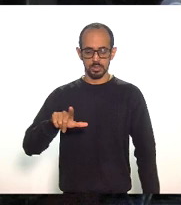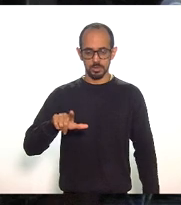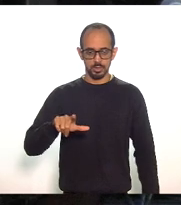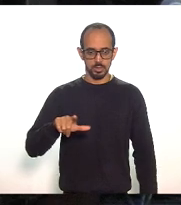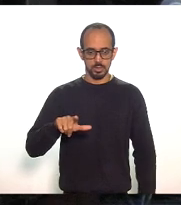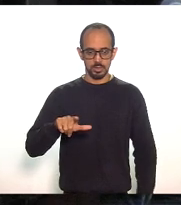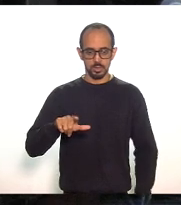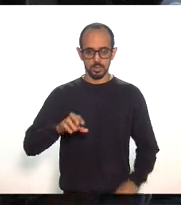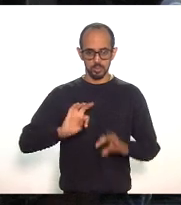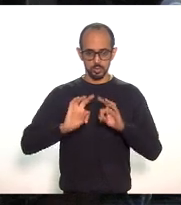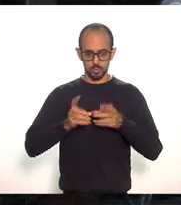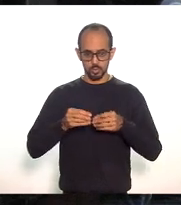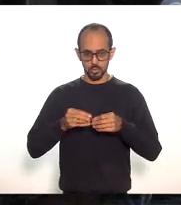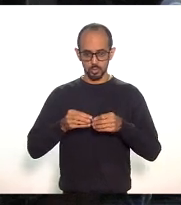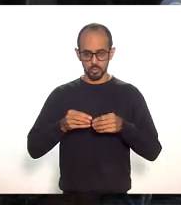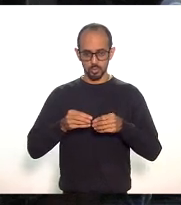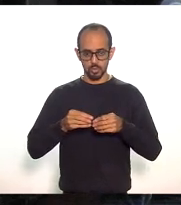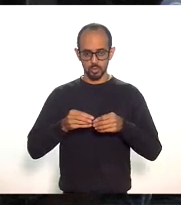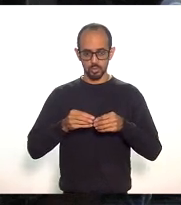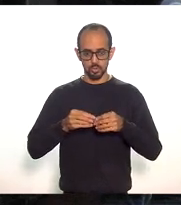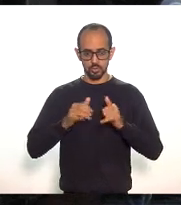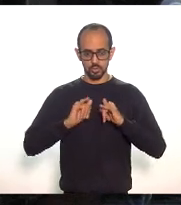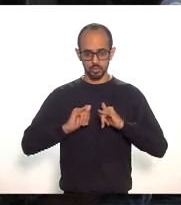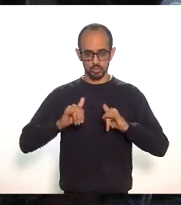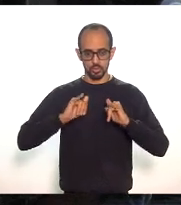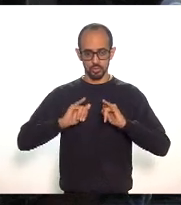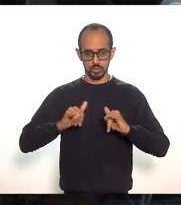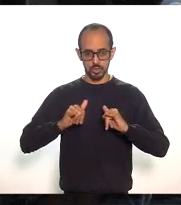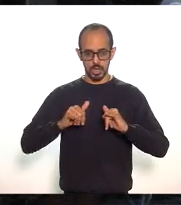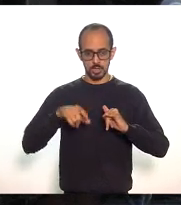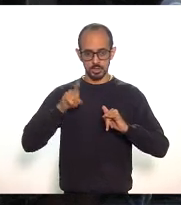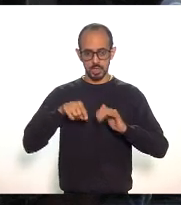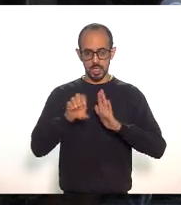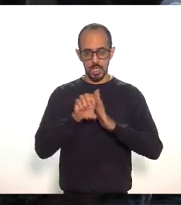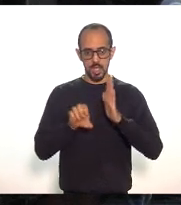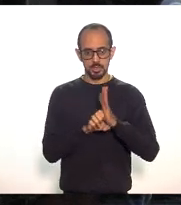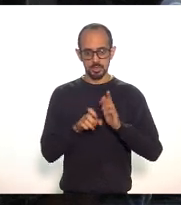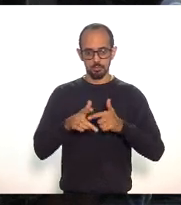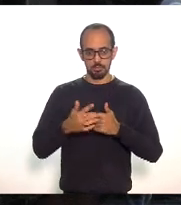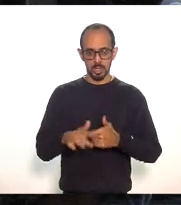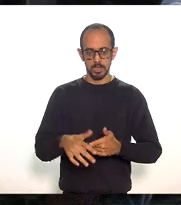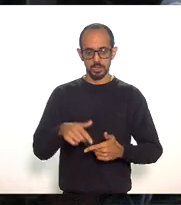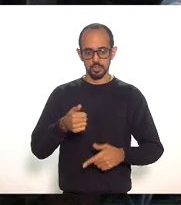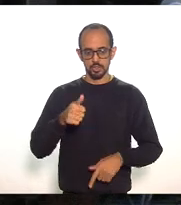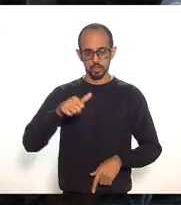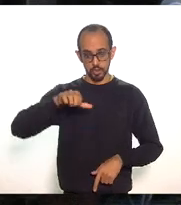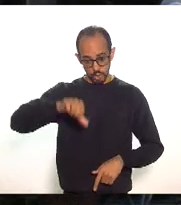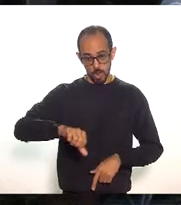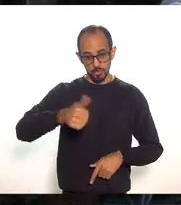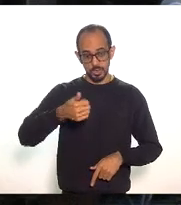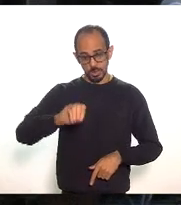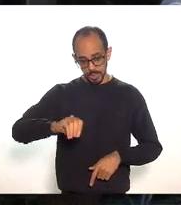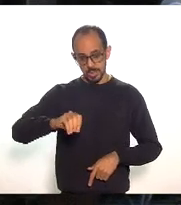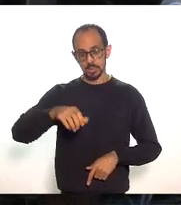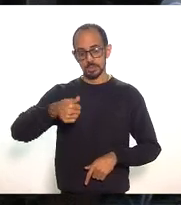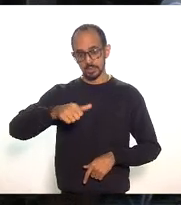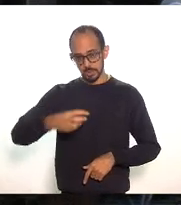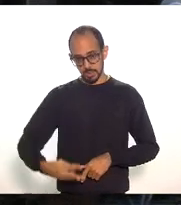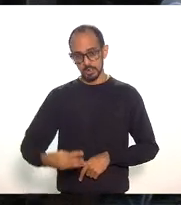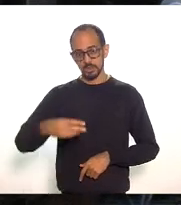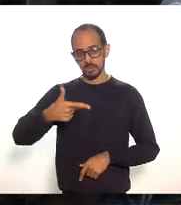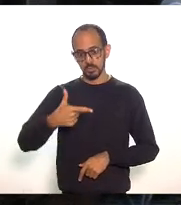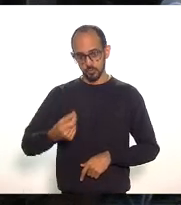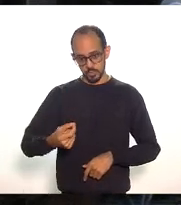estão todos os destaques, que na verdade são as emendas 9, 10, 13 e 20,